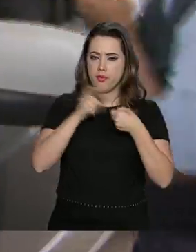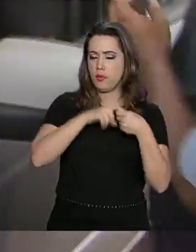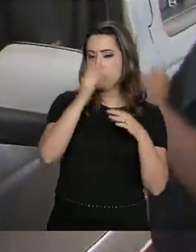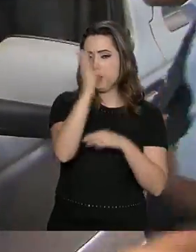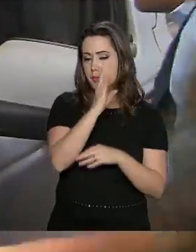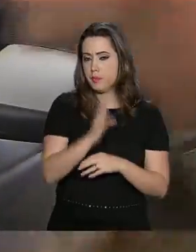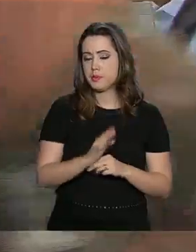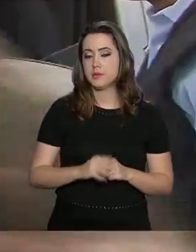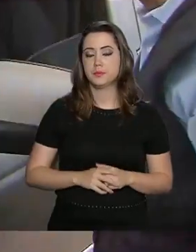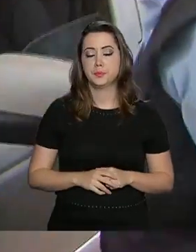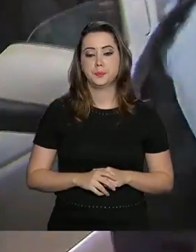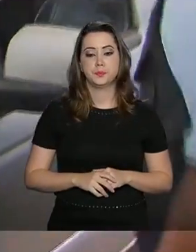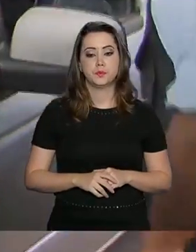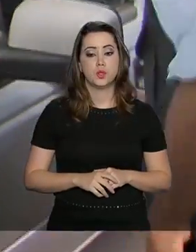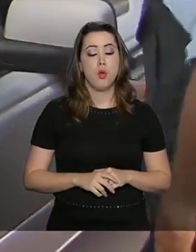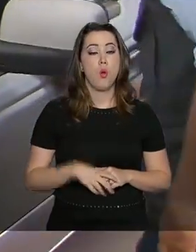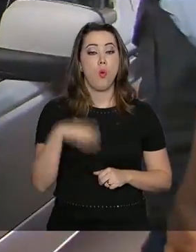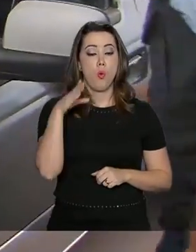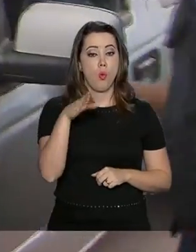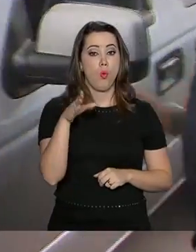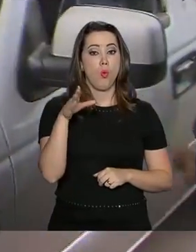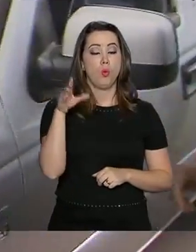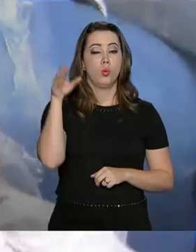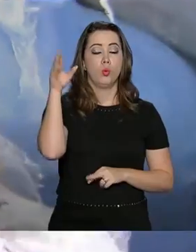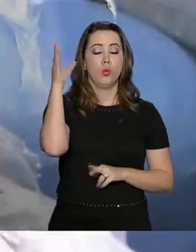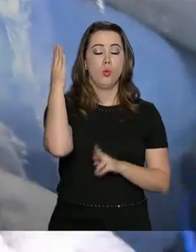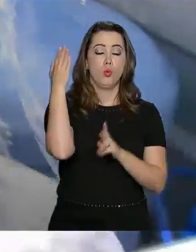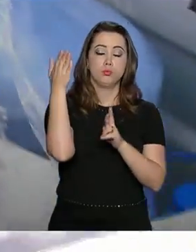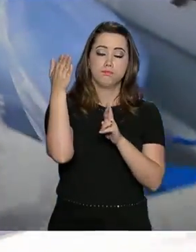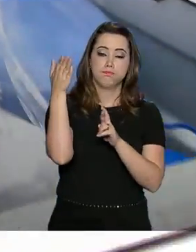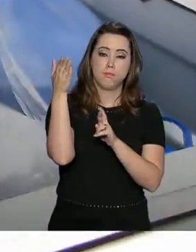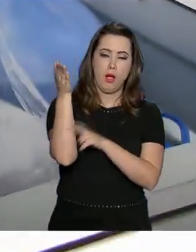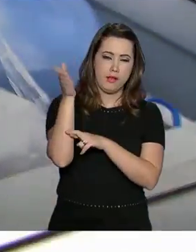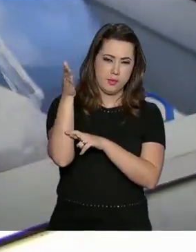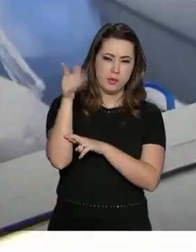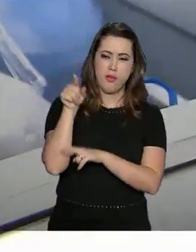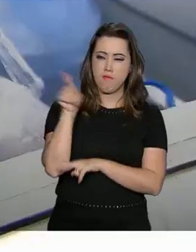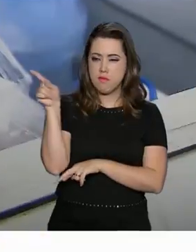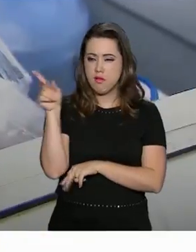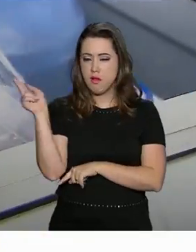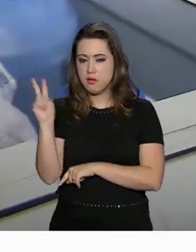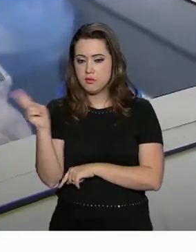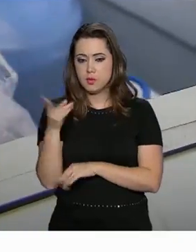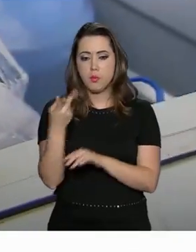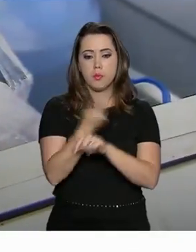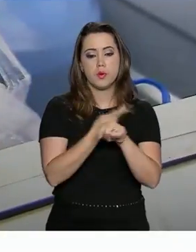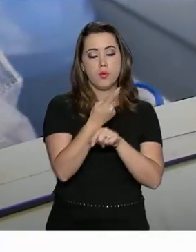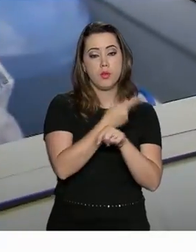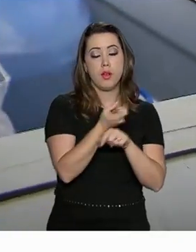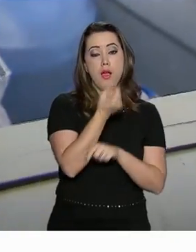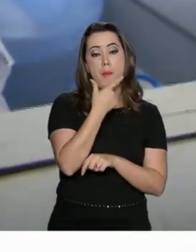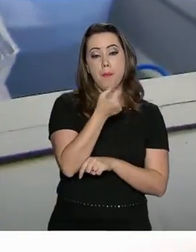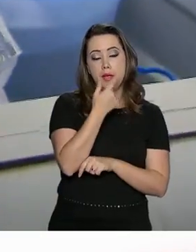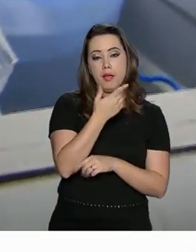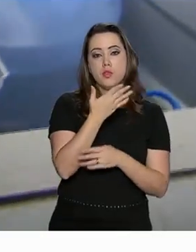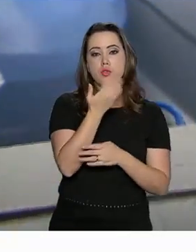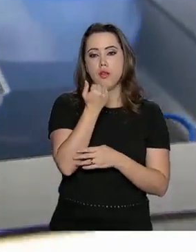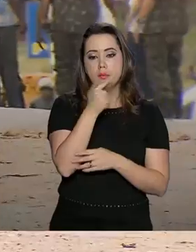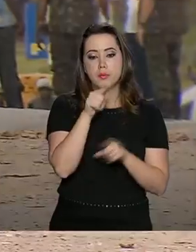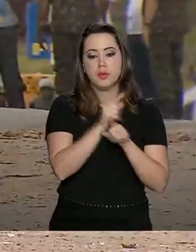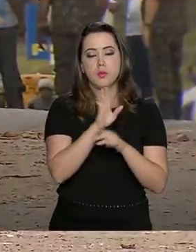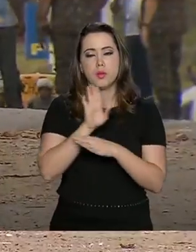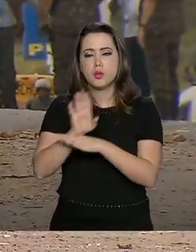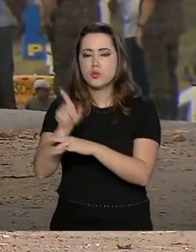O vice-cônsul do Brasil na Venezuela veio a Pacaraima buscar medicamentos e alimentos para atender os brasileiros que vivem no país